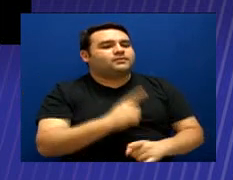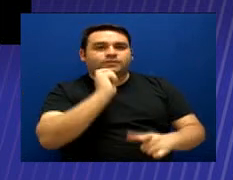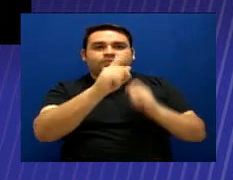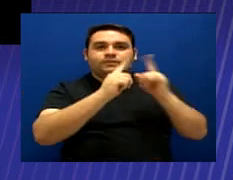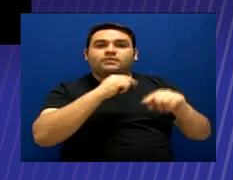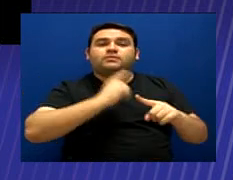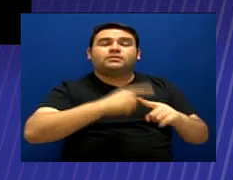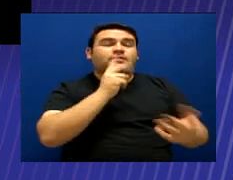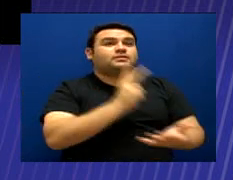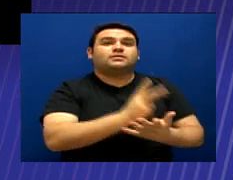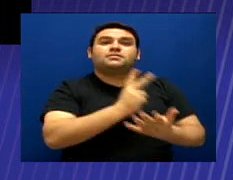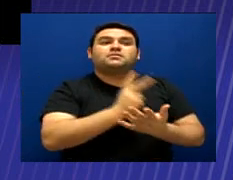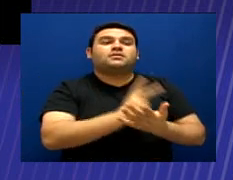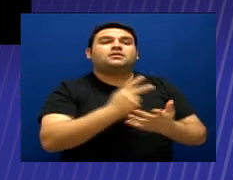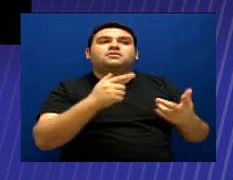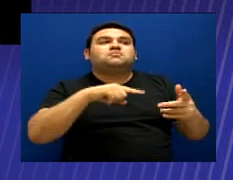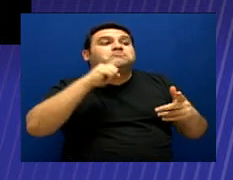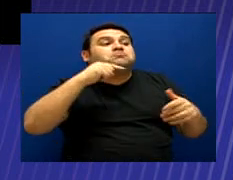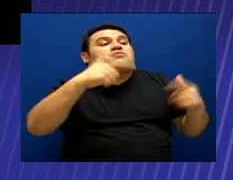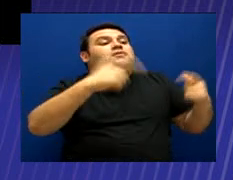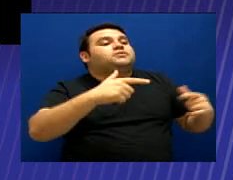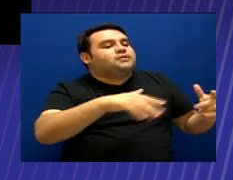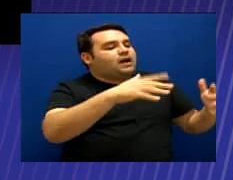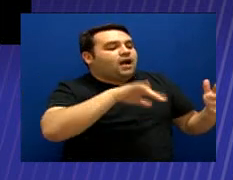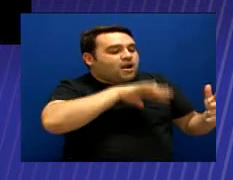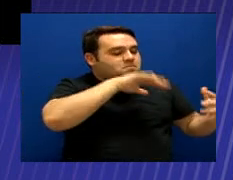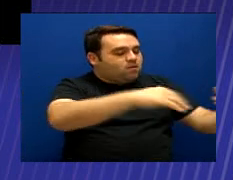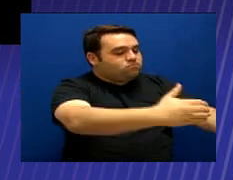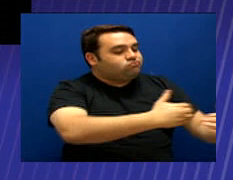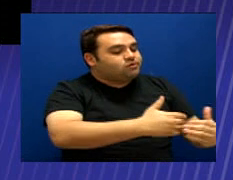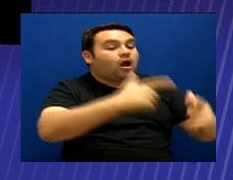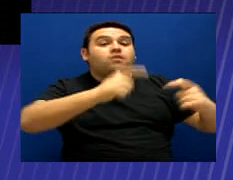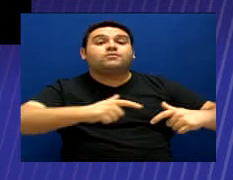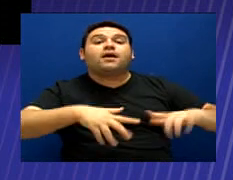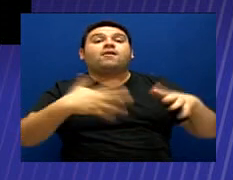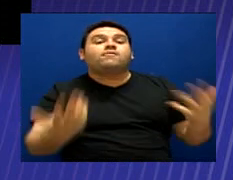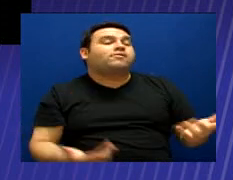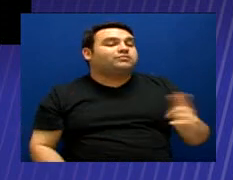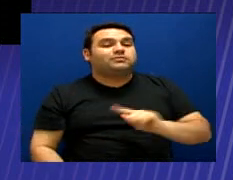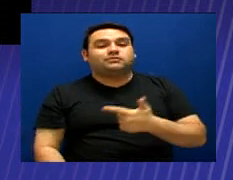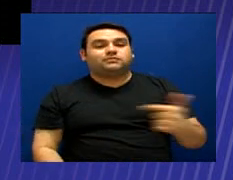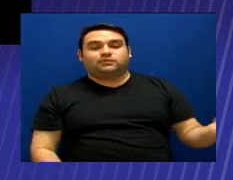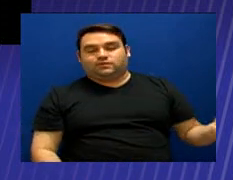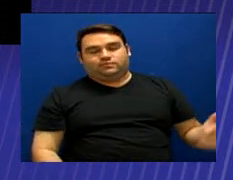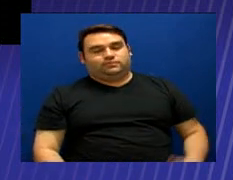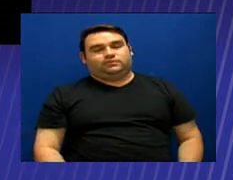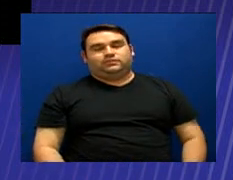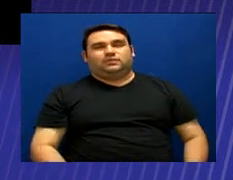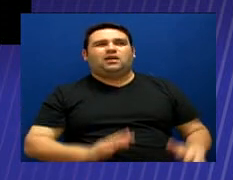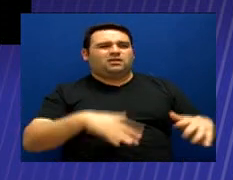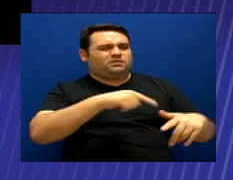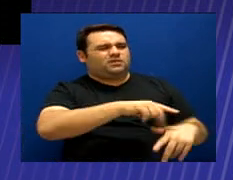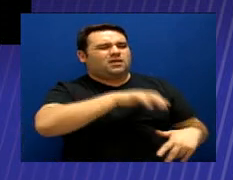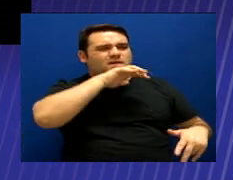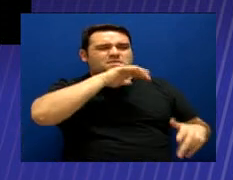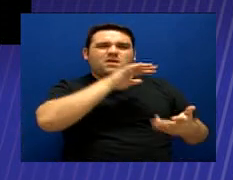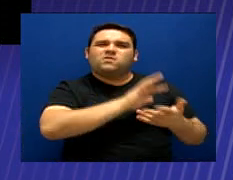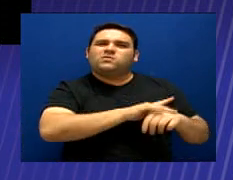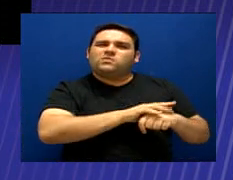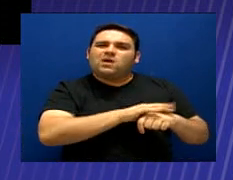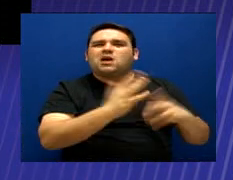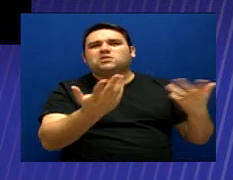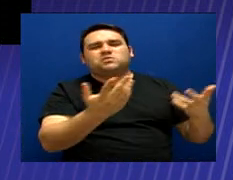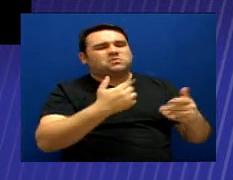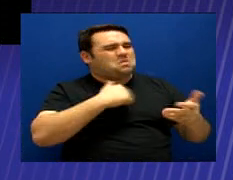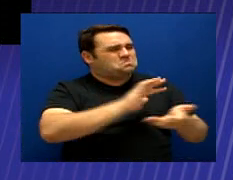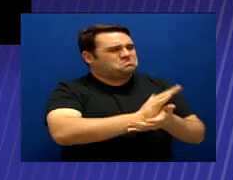maior parte dos casos não tem para onde levar esses animais que estão sendo vítimas de maus tratos, ou que estão doentes,